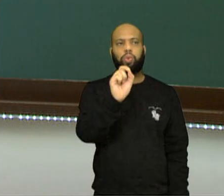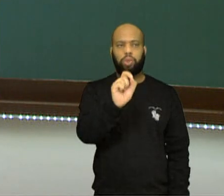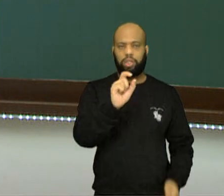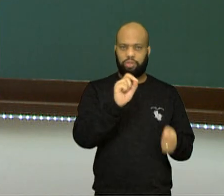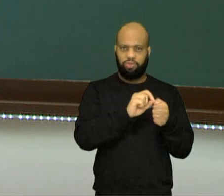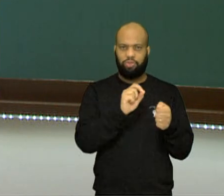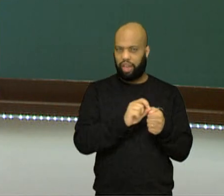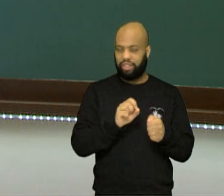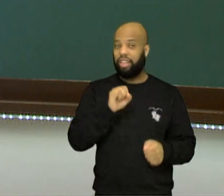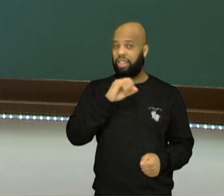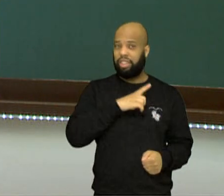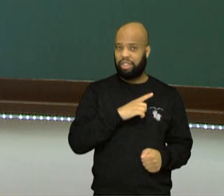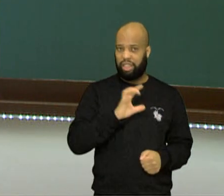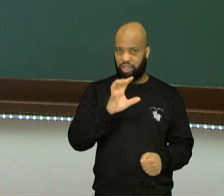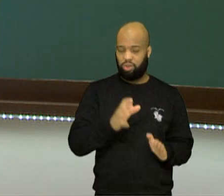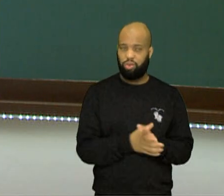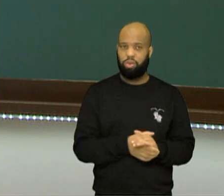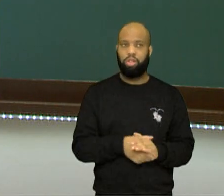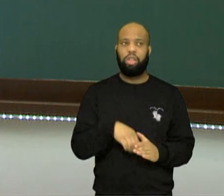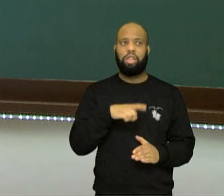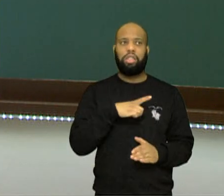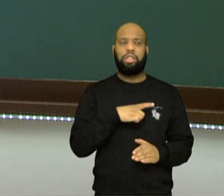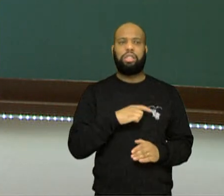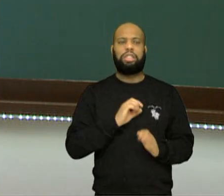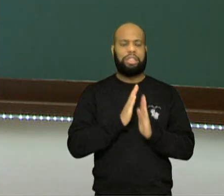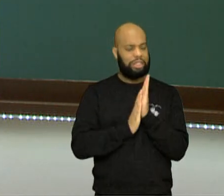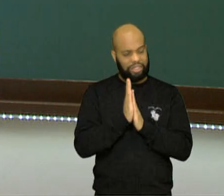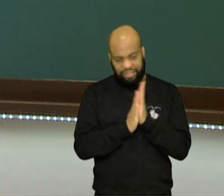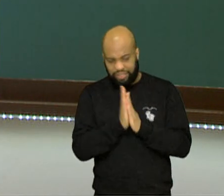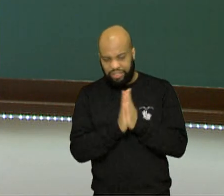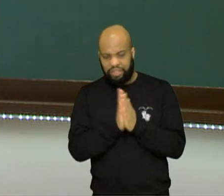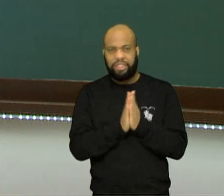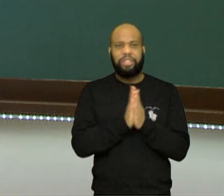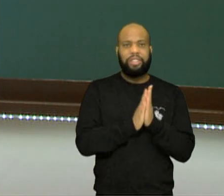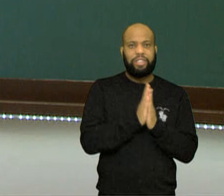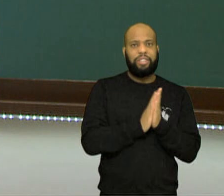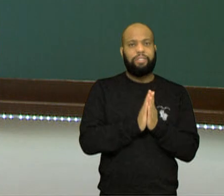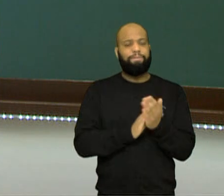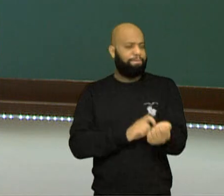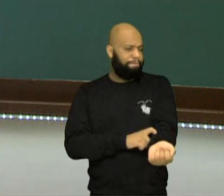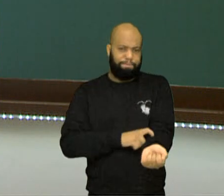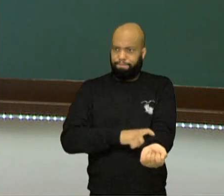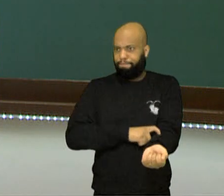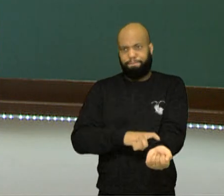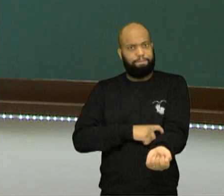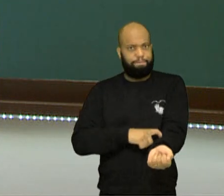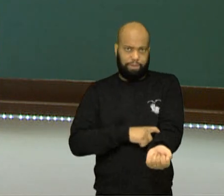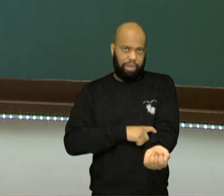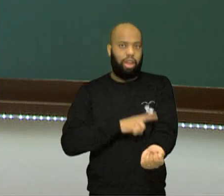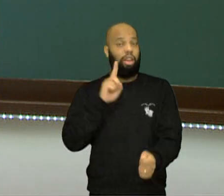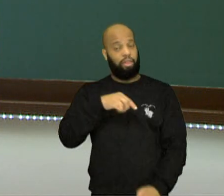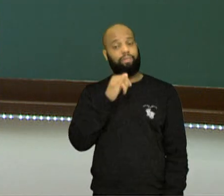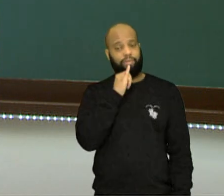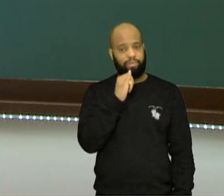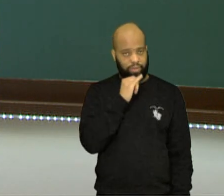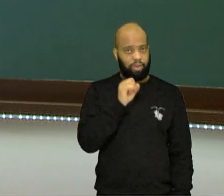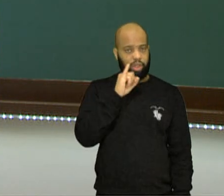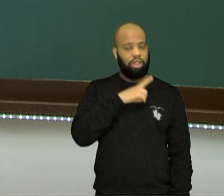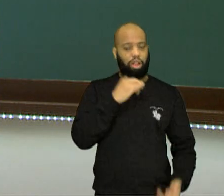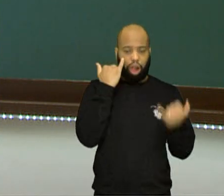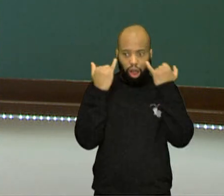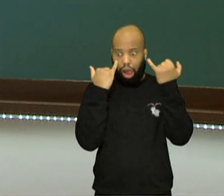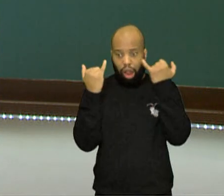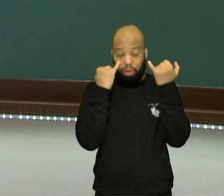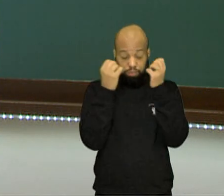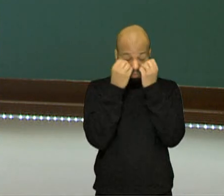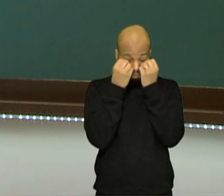essa poluição visual. A irritabilidade, a ansiedade, são exemplos, né, desse excesso de